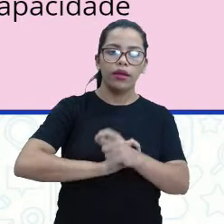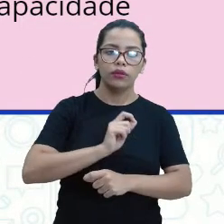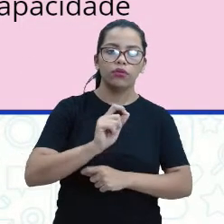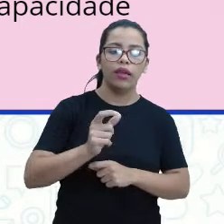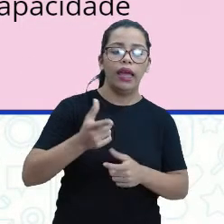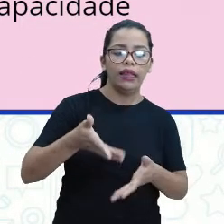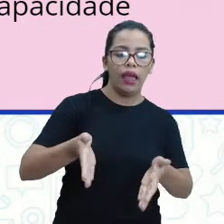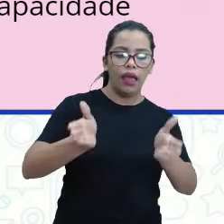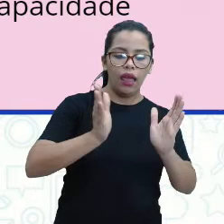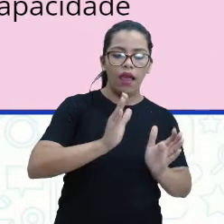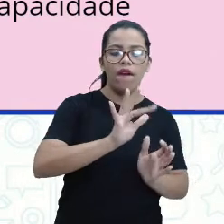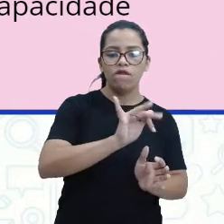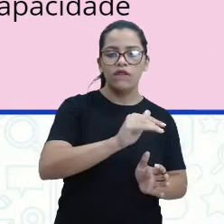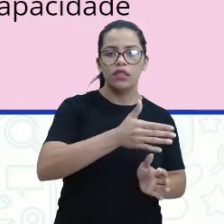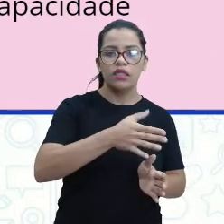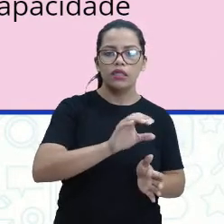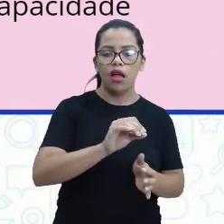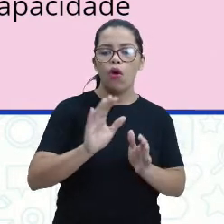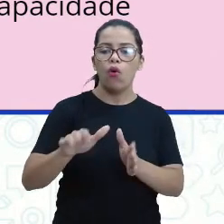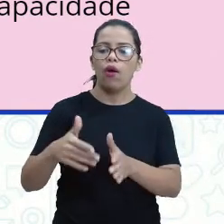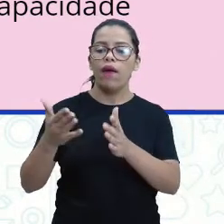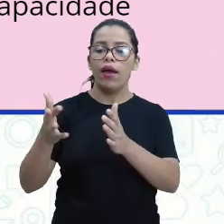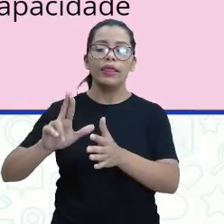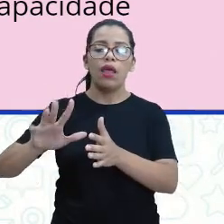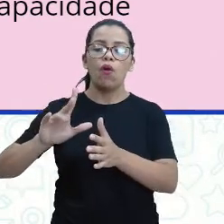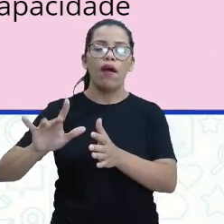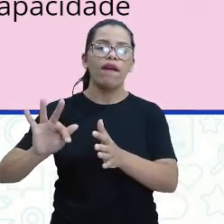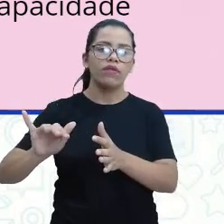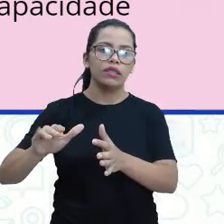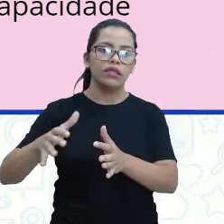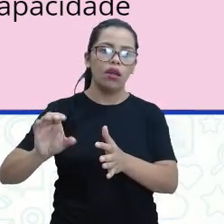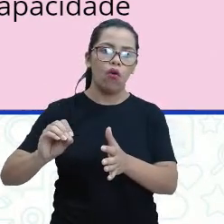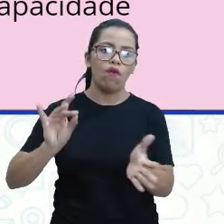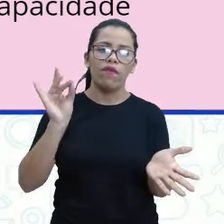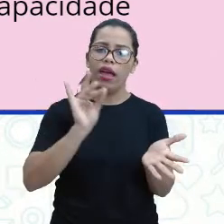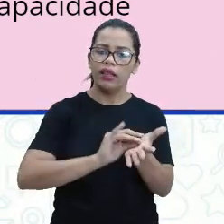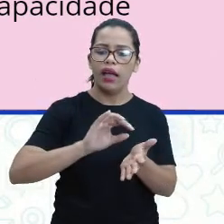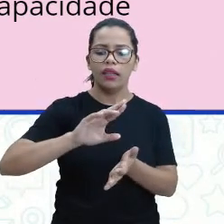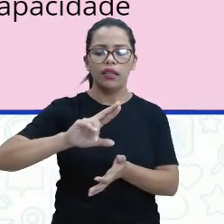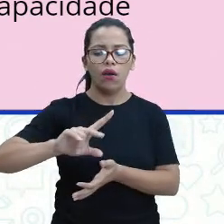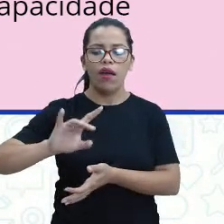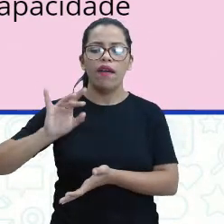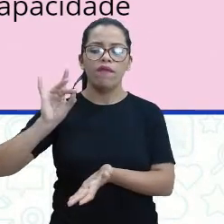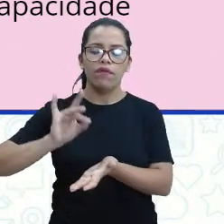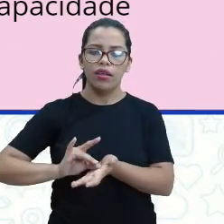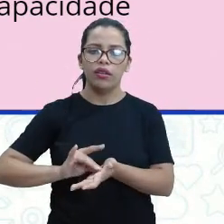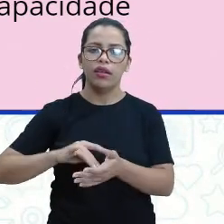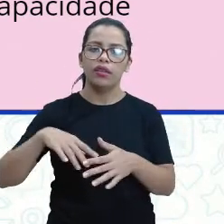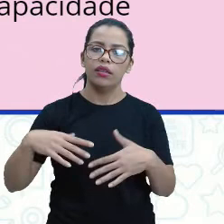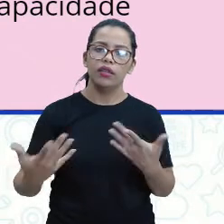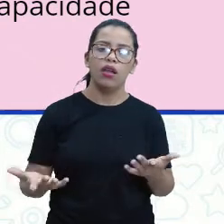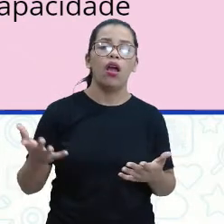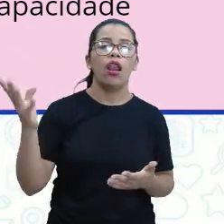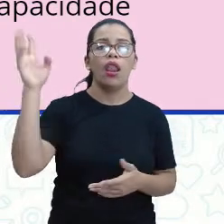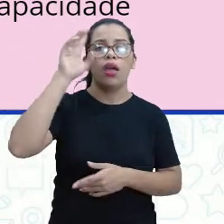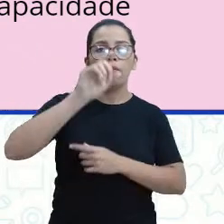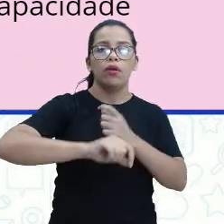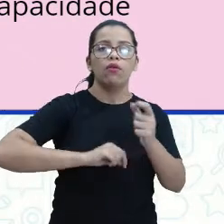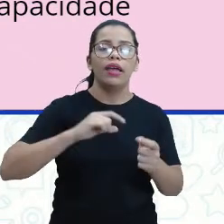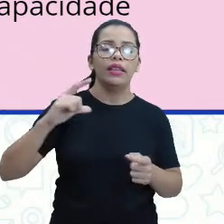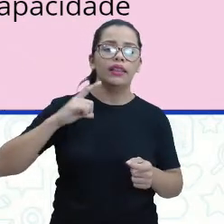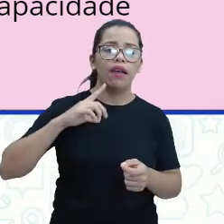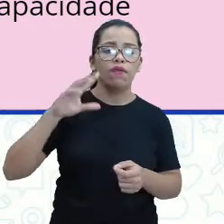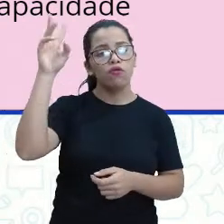ficção. Estas são referidas como histórias ficcionadas. Isso significa que uma história verdadeira foi embelhada